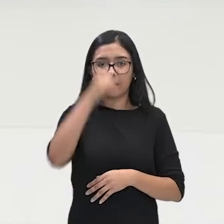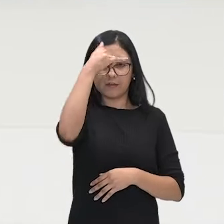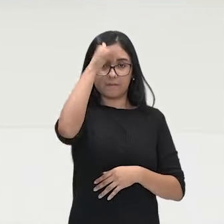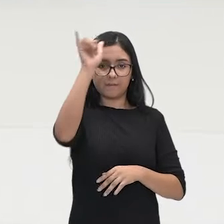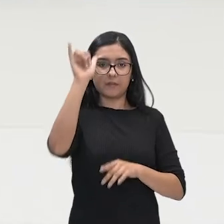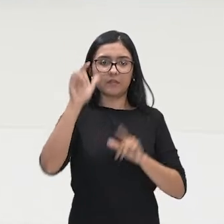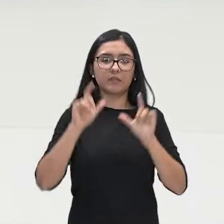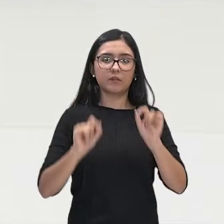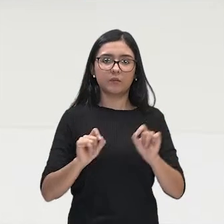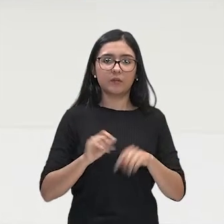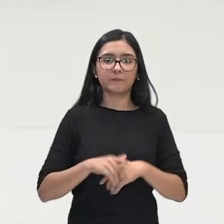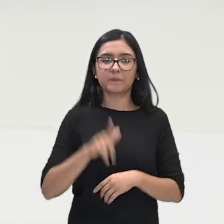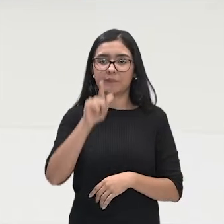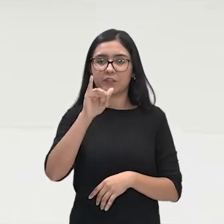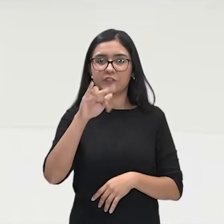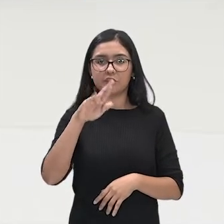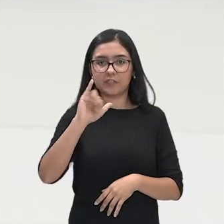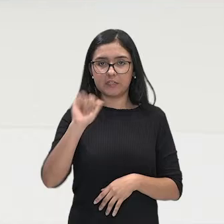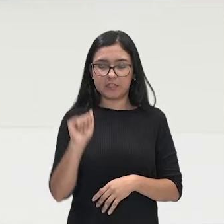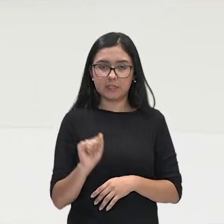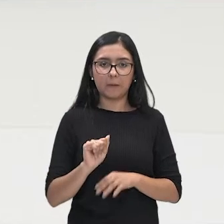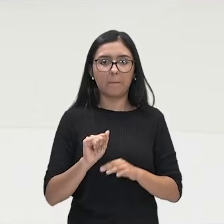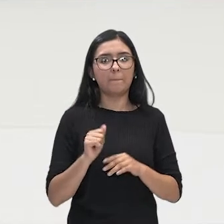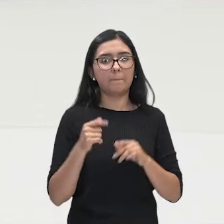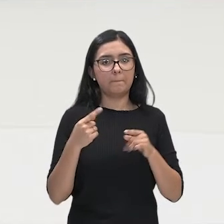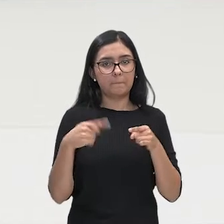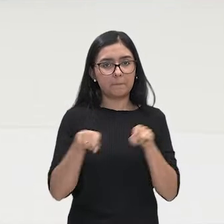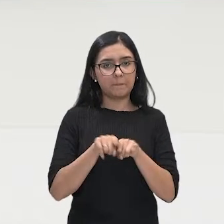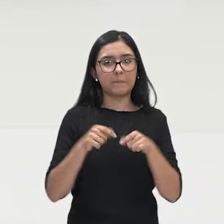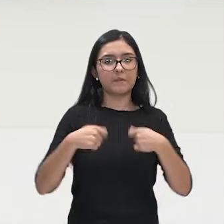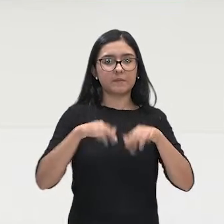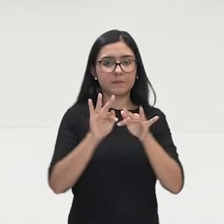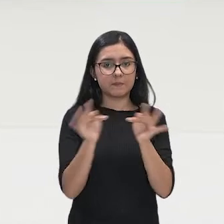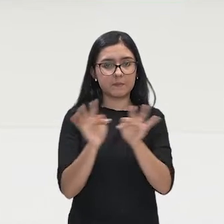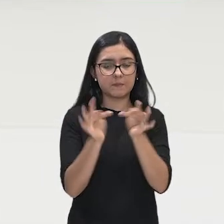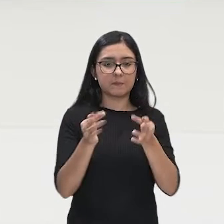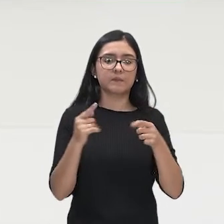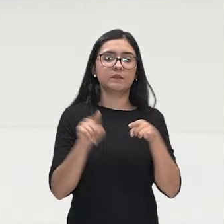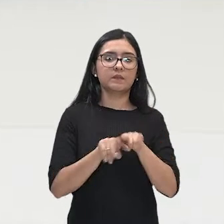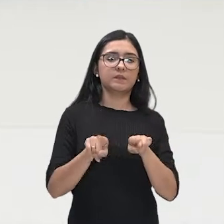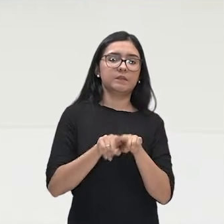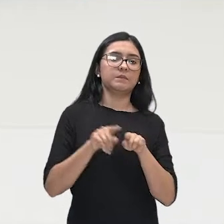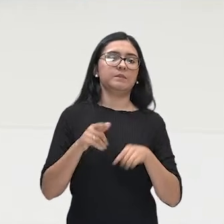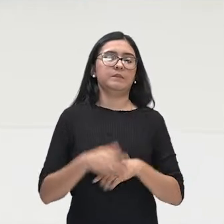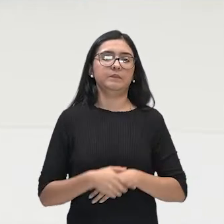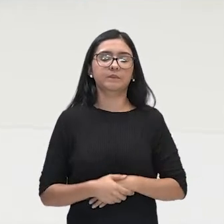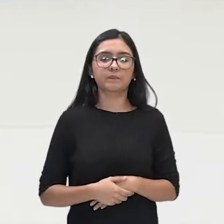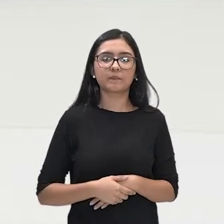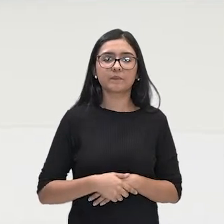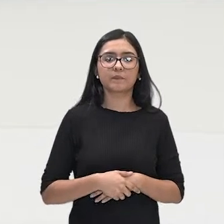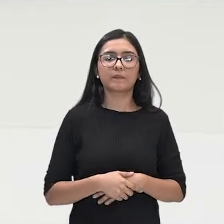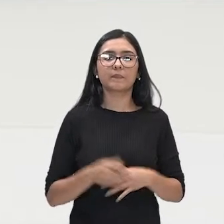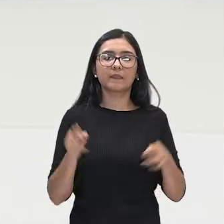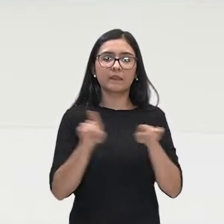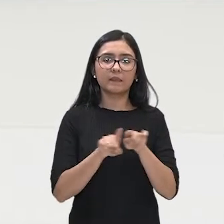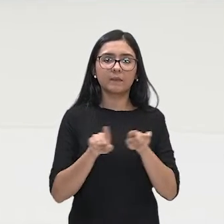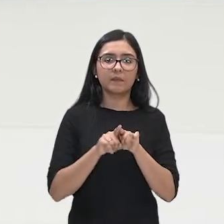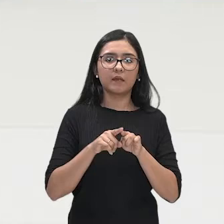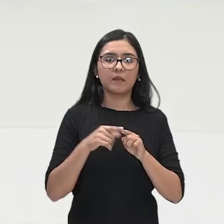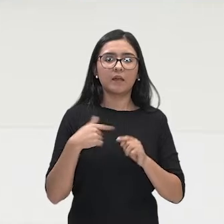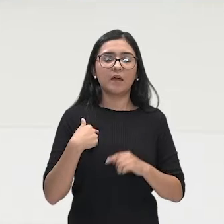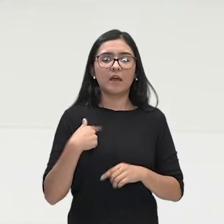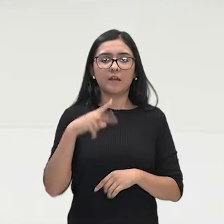uma gíria, né? Então tem que ser simples. Evitar vícios de linguagem. Quais são os vícios de